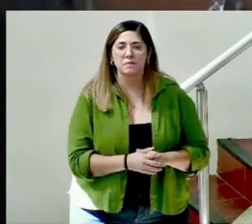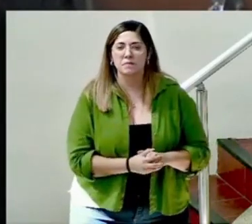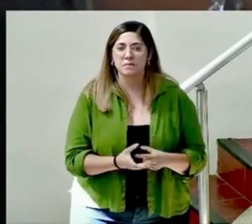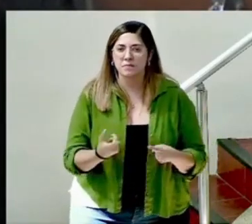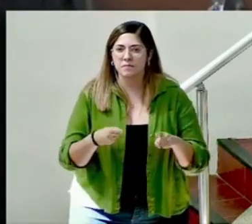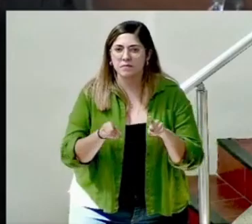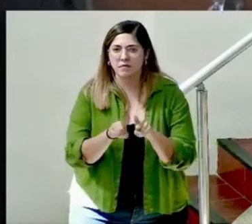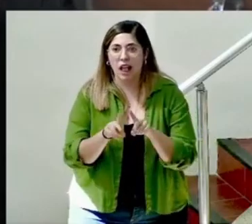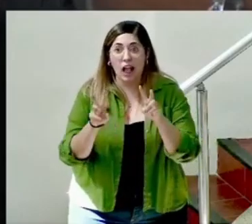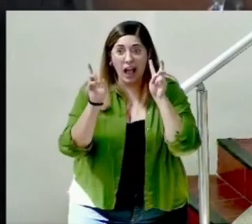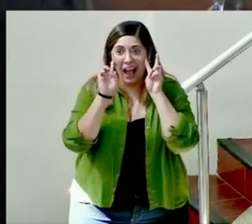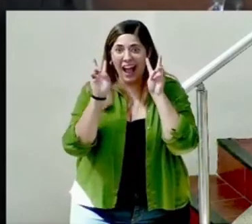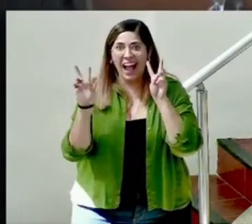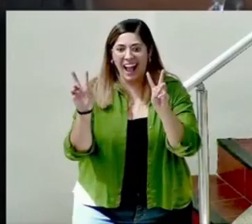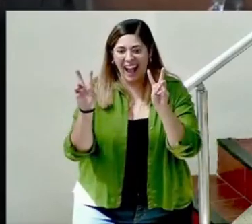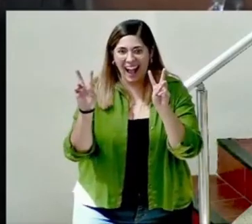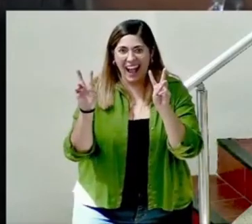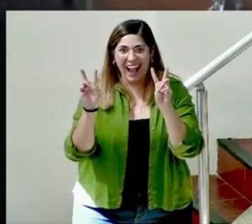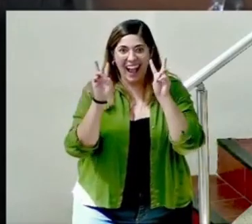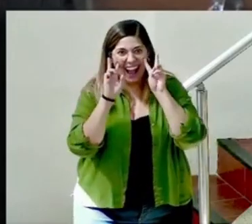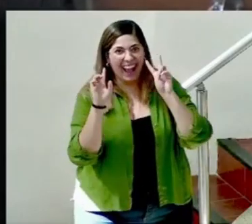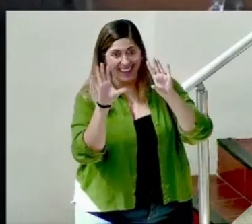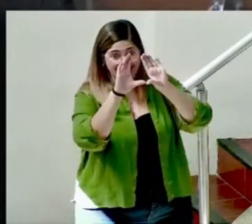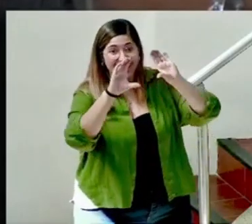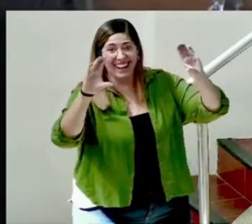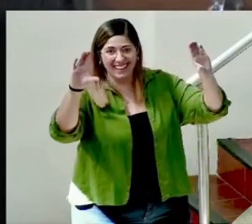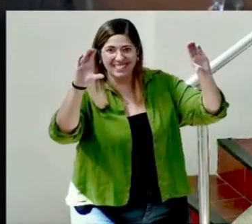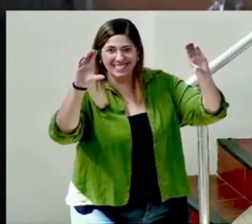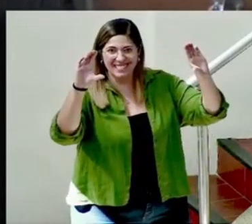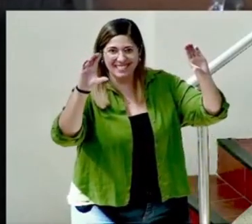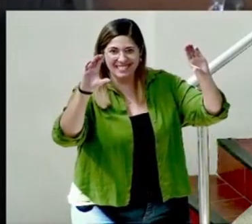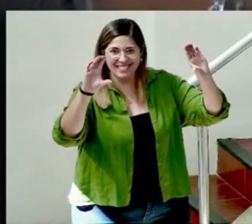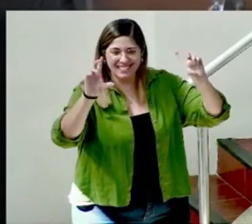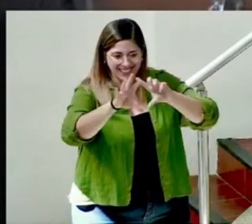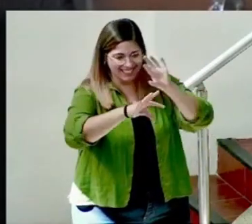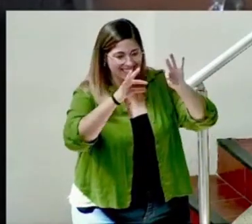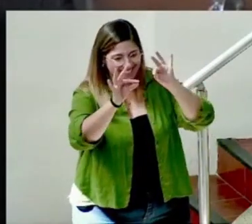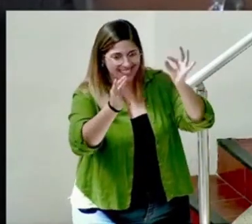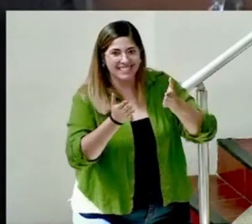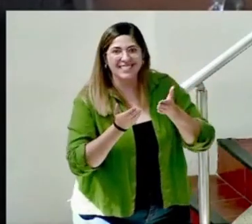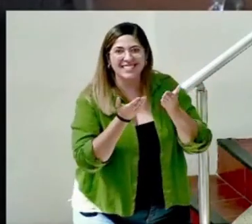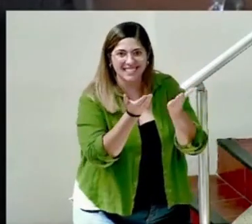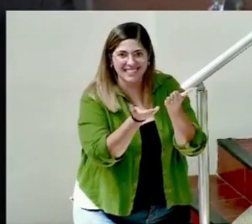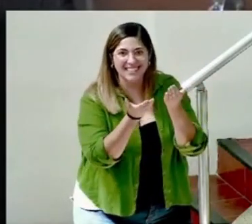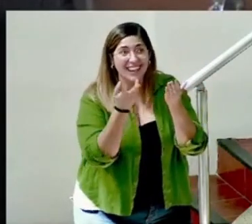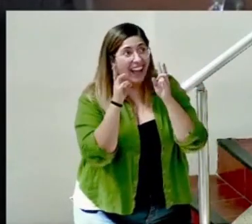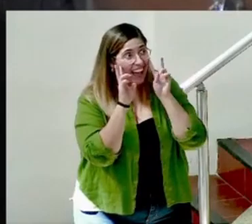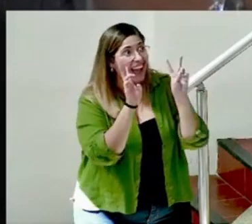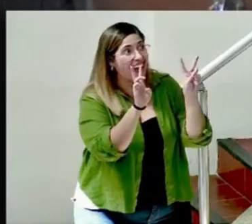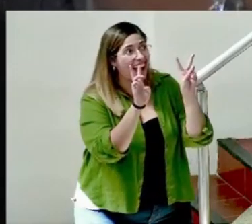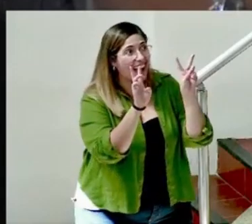seus olhos nas riquezas, pela riqueza, é perder tempo.